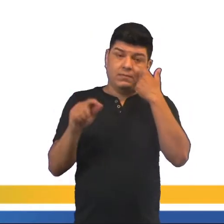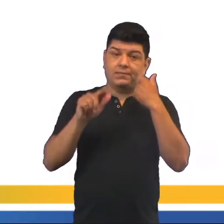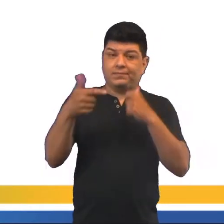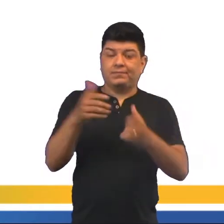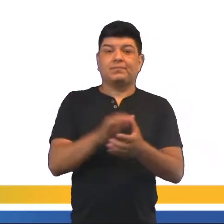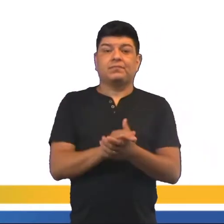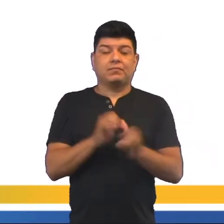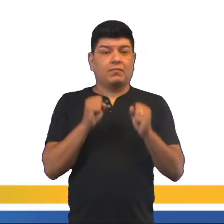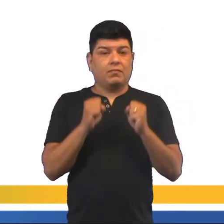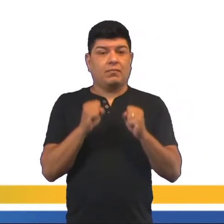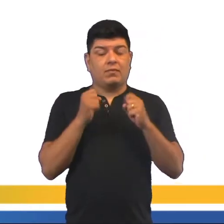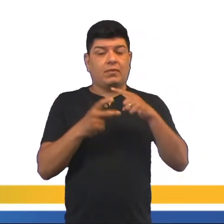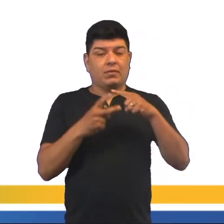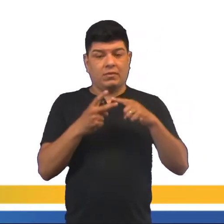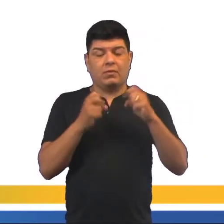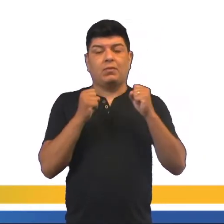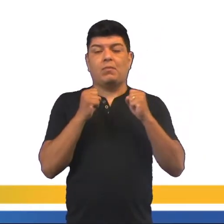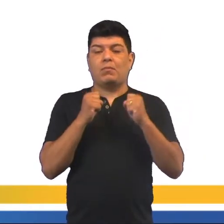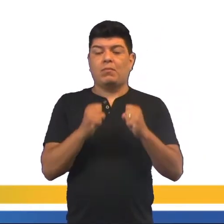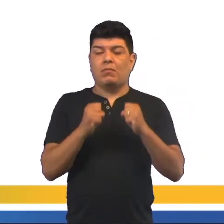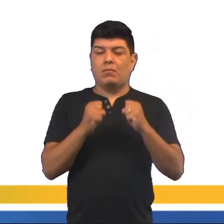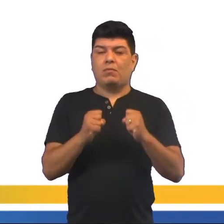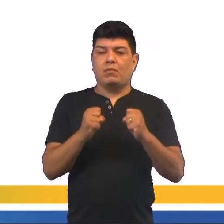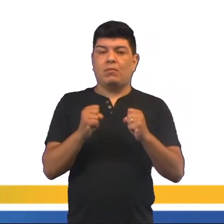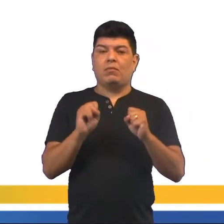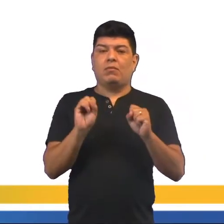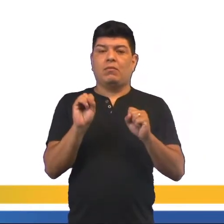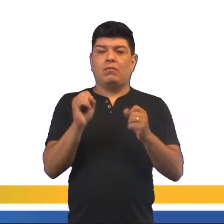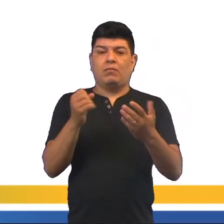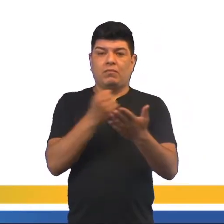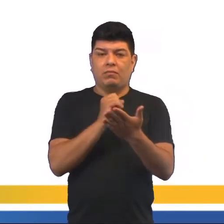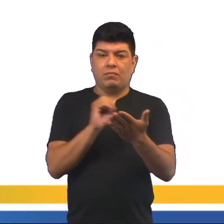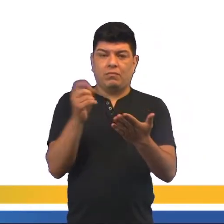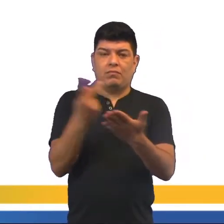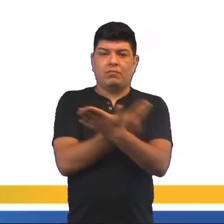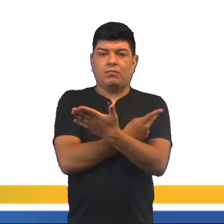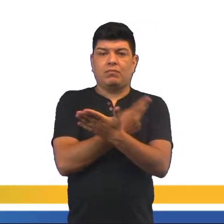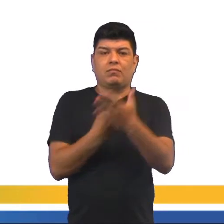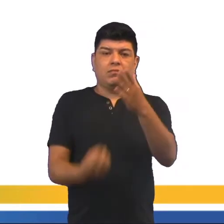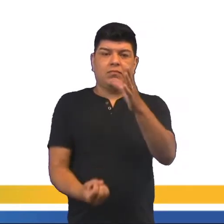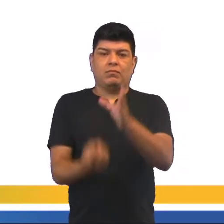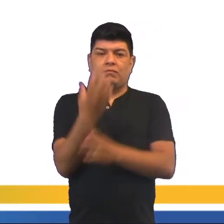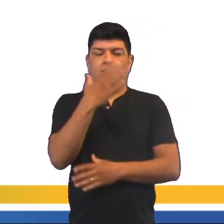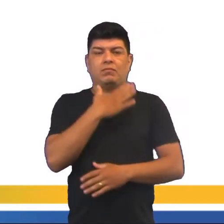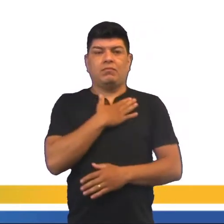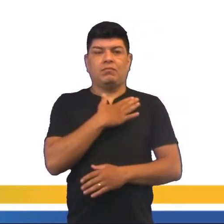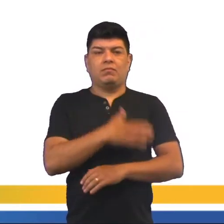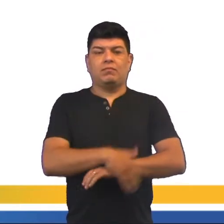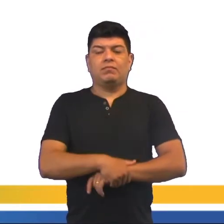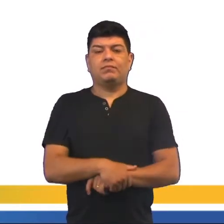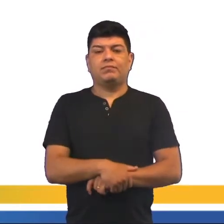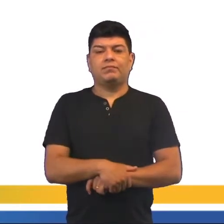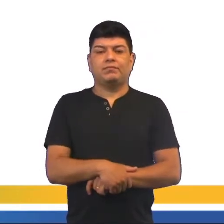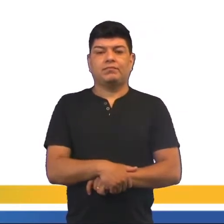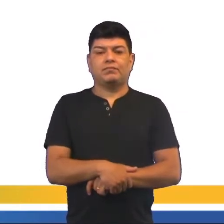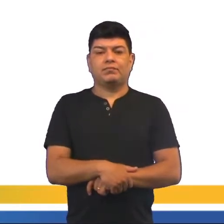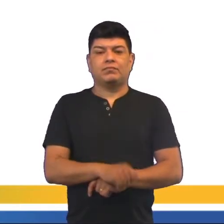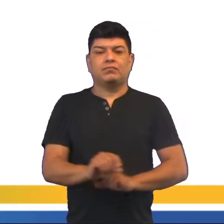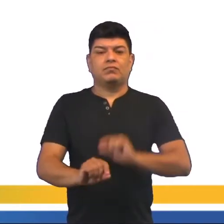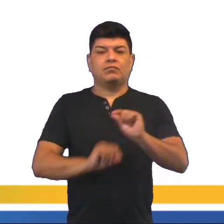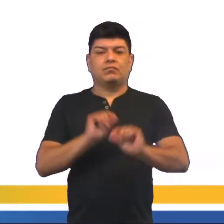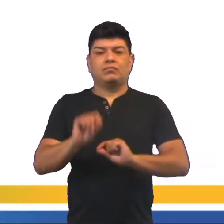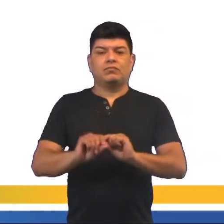eu posso falar as duas coisas de acordo com a situação, o problema que vier surgir para mim. O